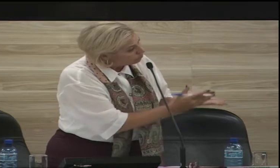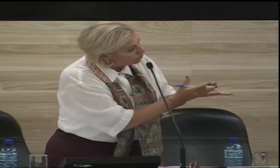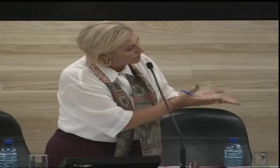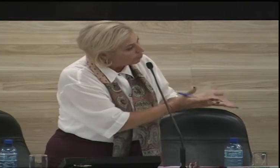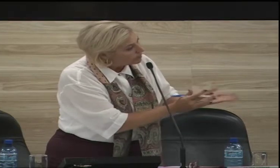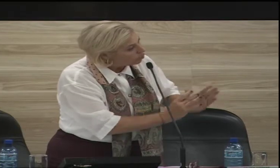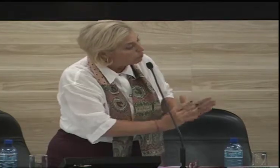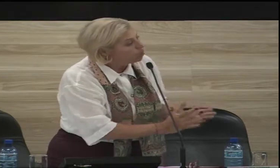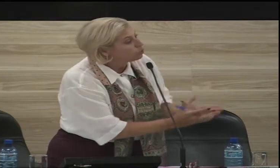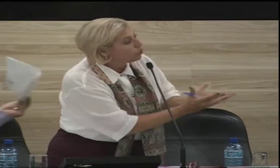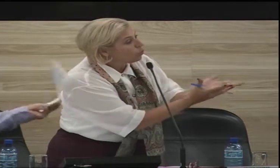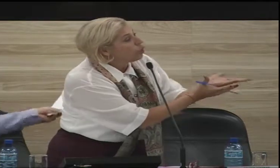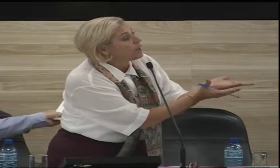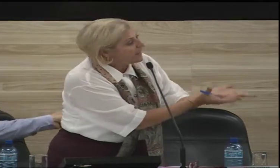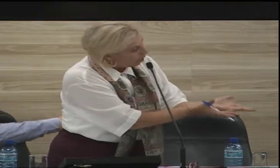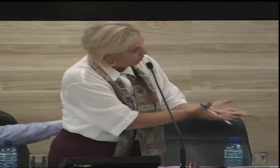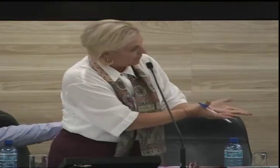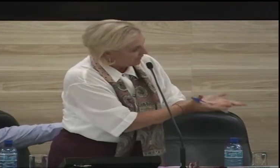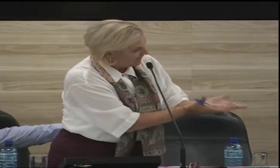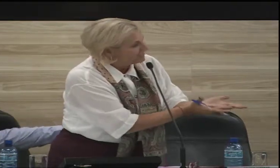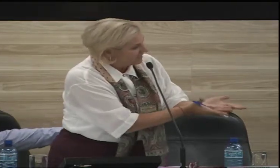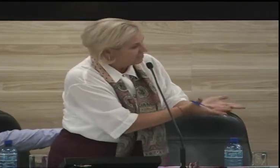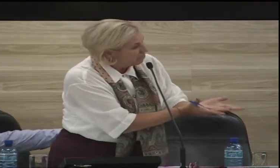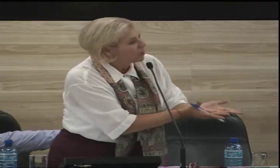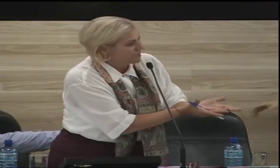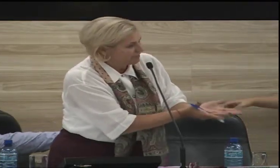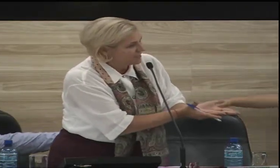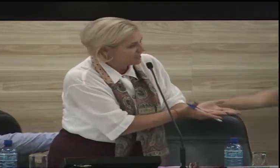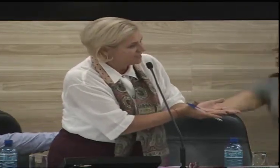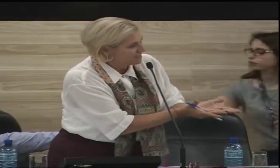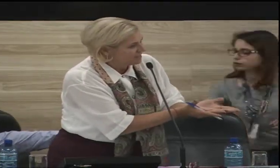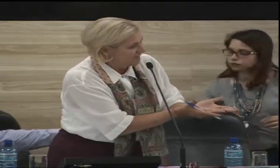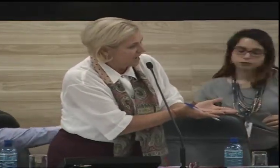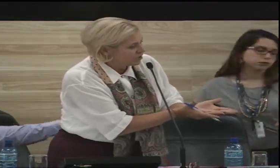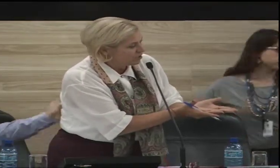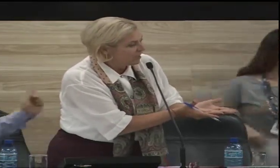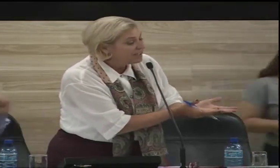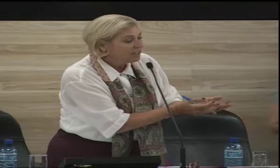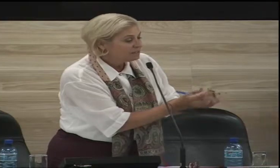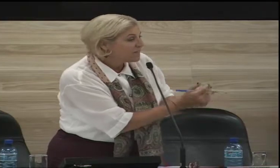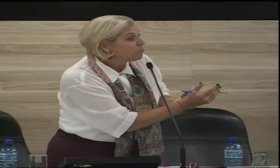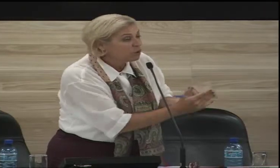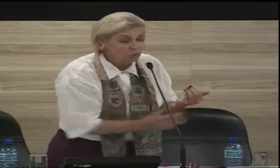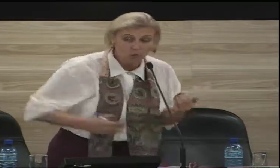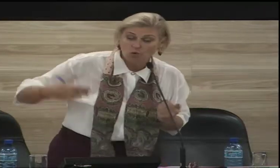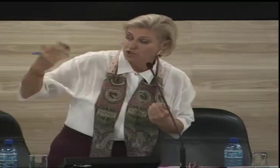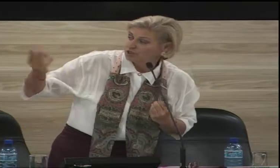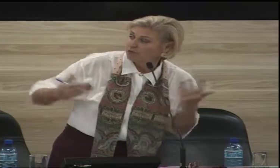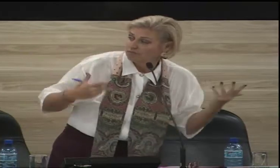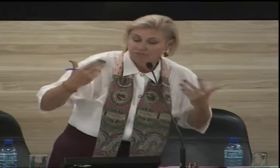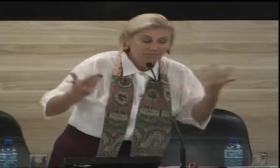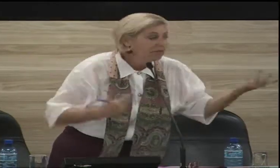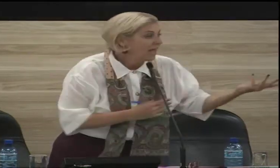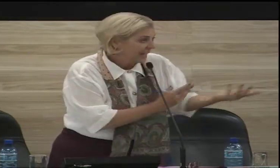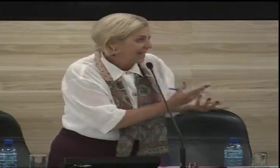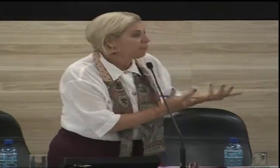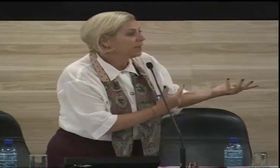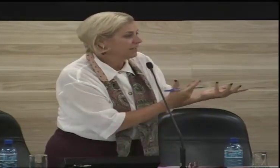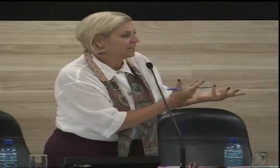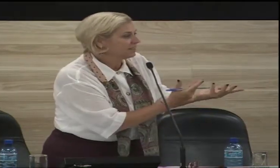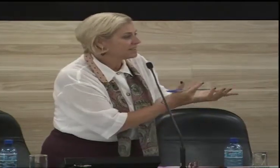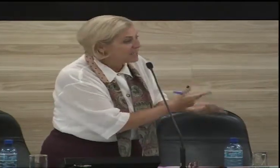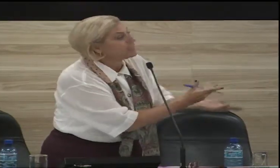dar, quanto ao Ecoponto, um local para que possa fazer esse descarte, né? Se é muito longe,